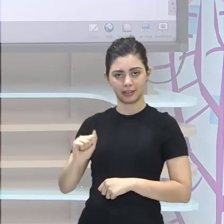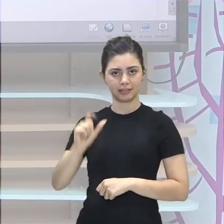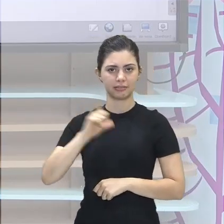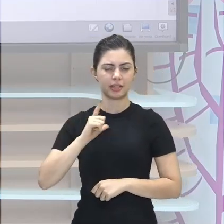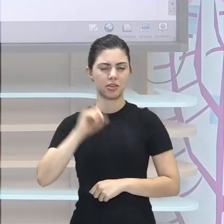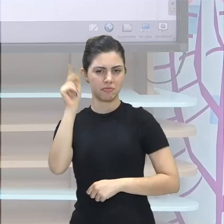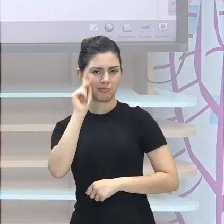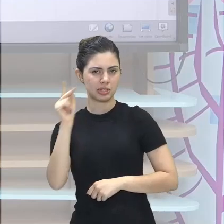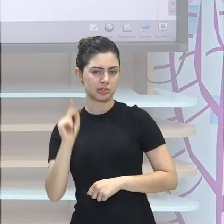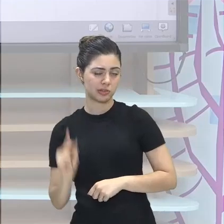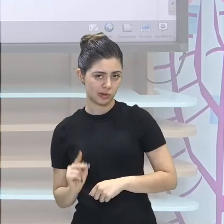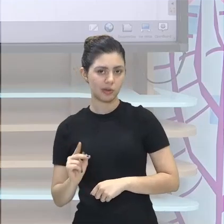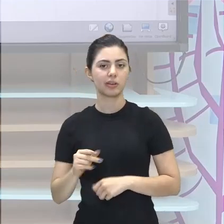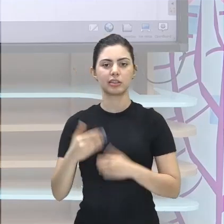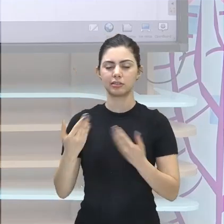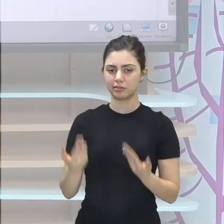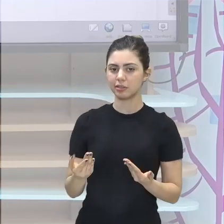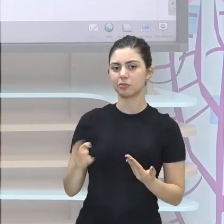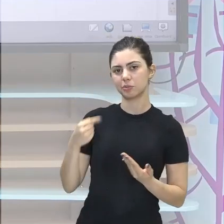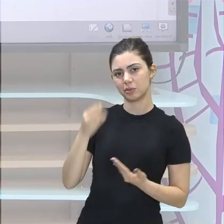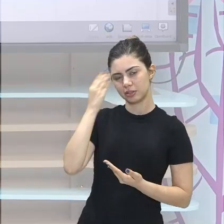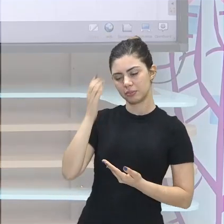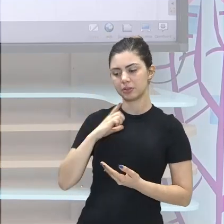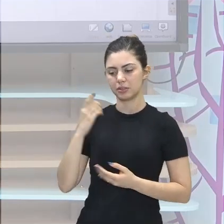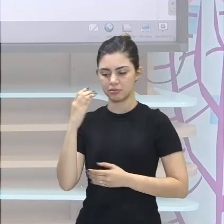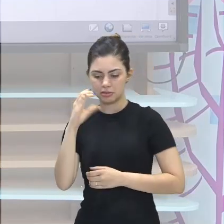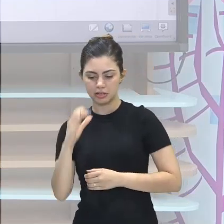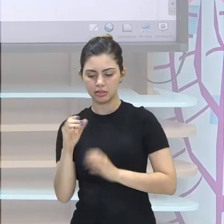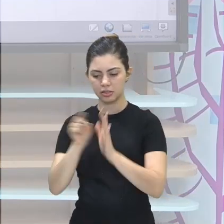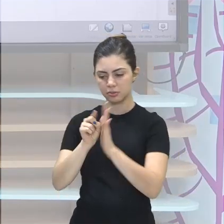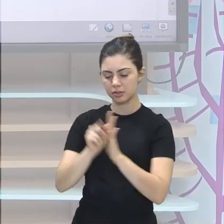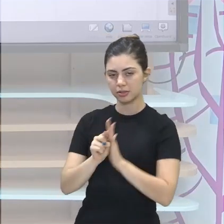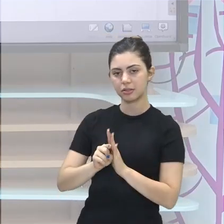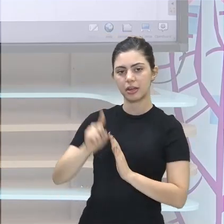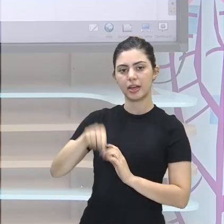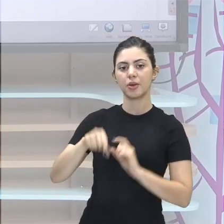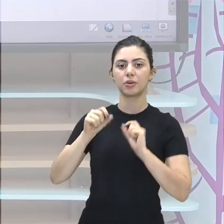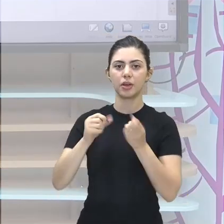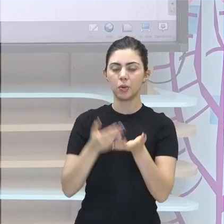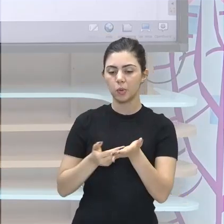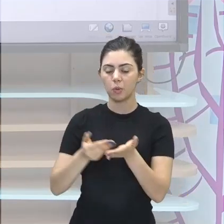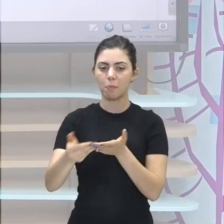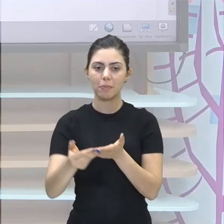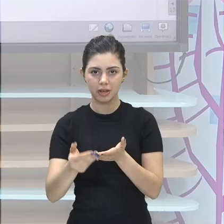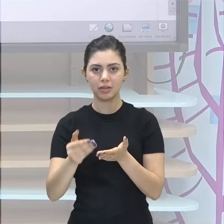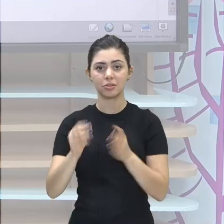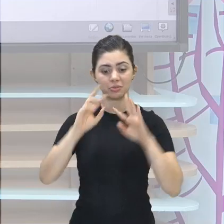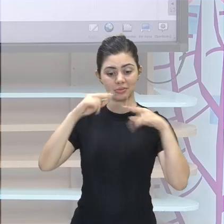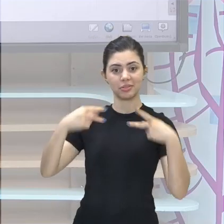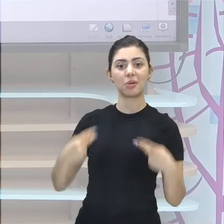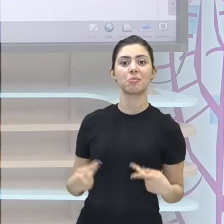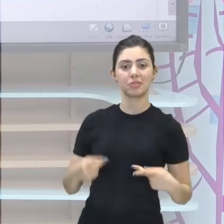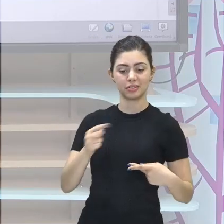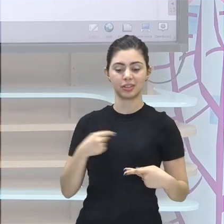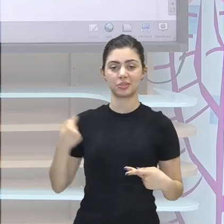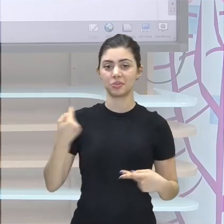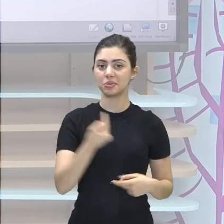é considerada historicamente, né, pelos antropólogos e cientistas o berço da civilização, o berço da humanidade. Né?